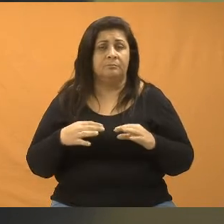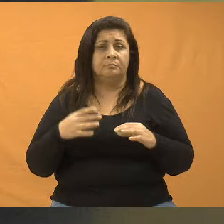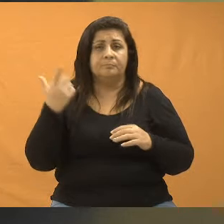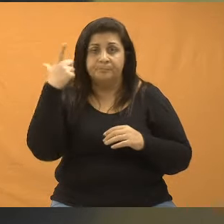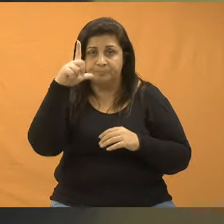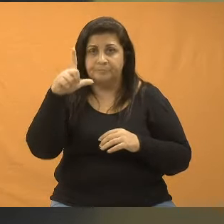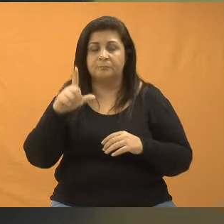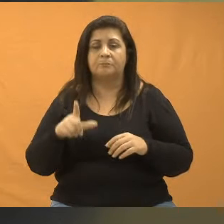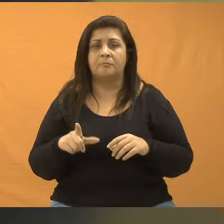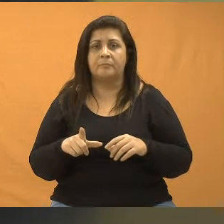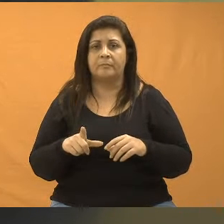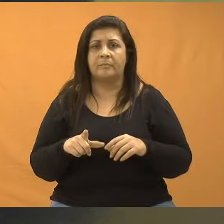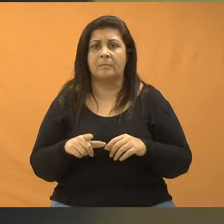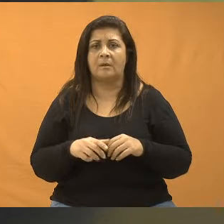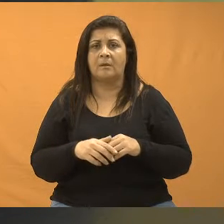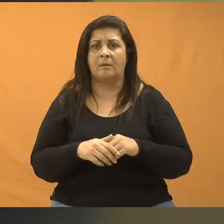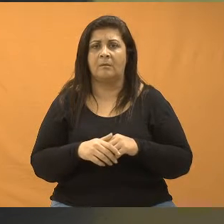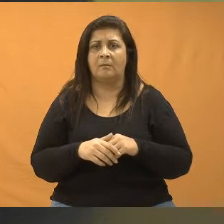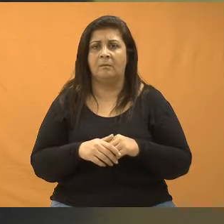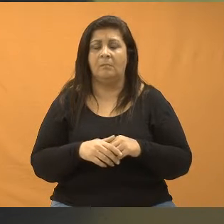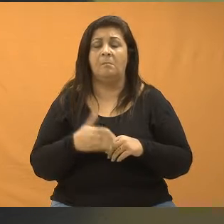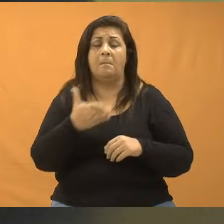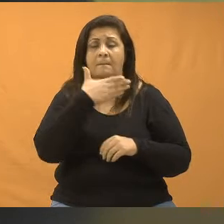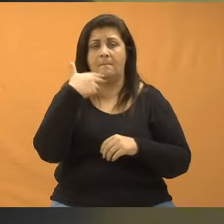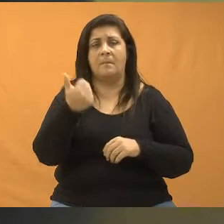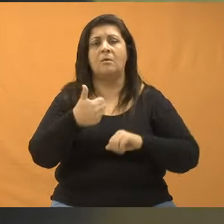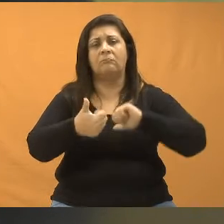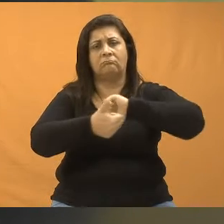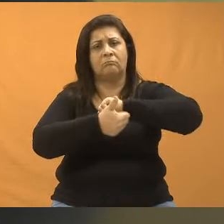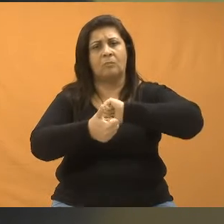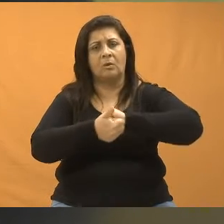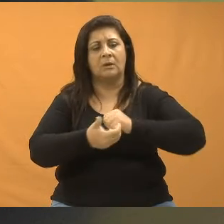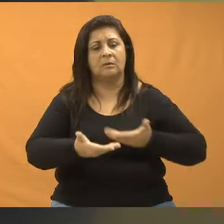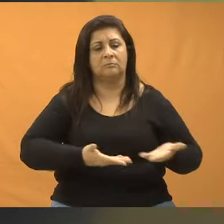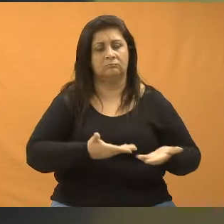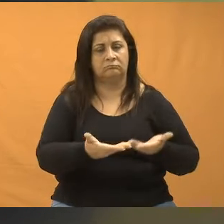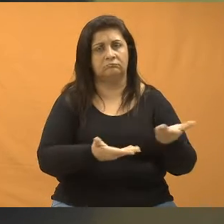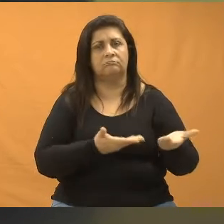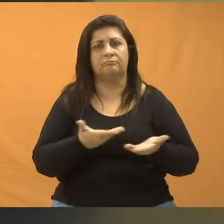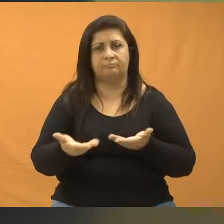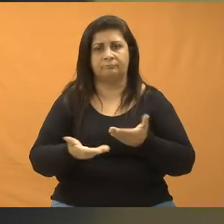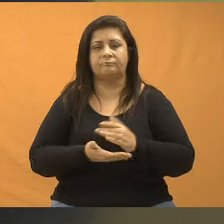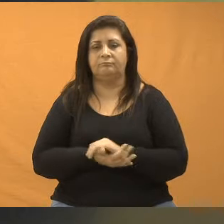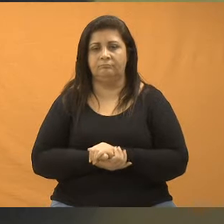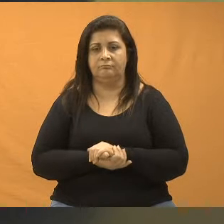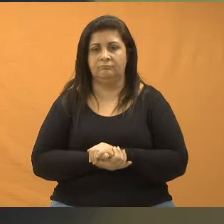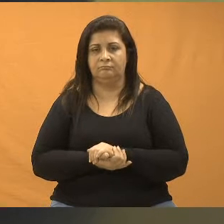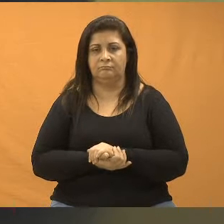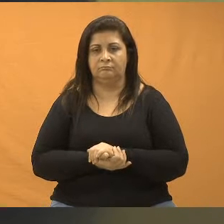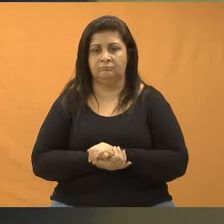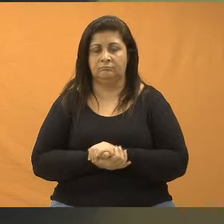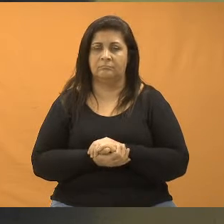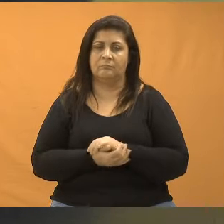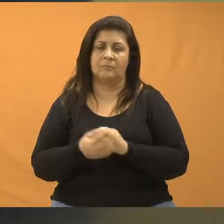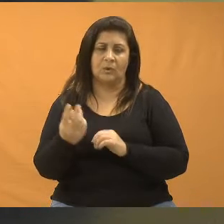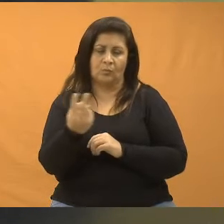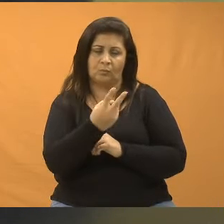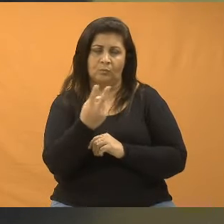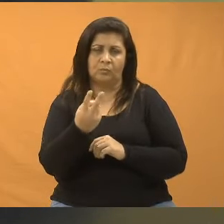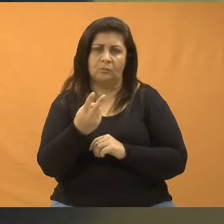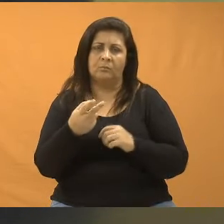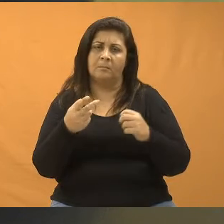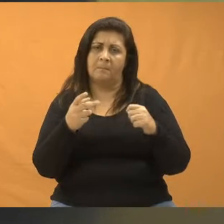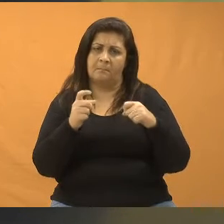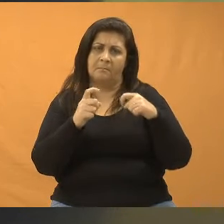conseguir garantir mais qualidade no atendimento da Santa Casa. O Rodrigo e a Márcia, como